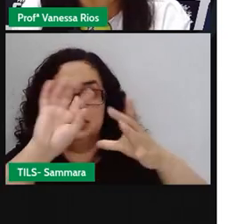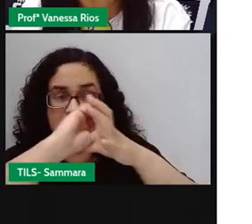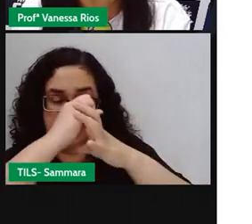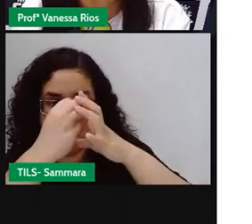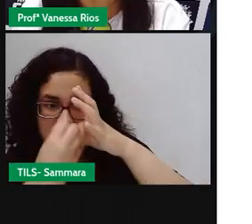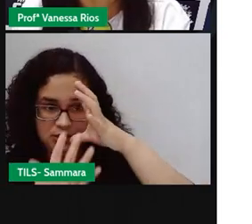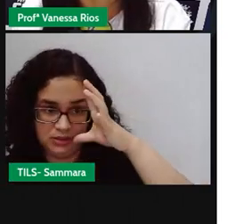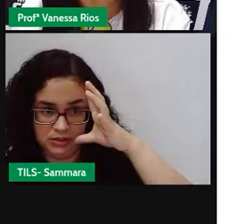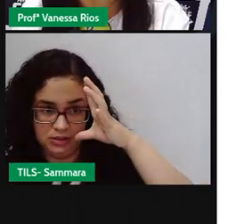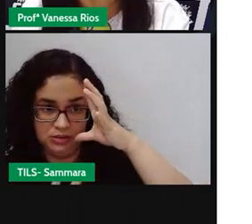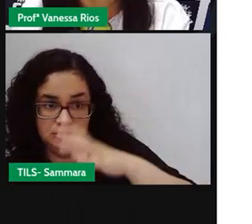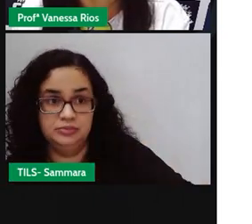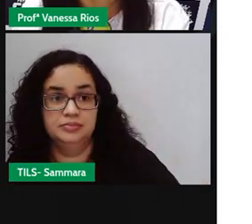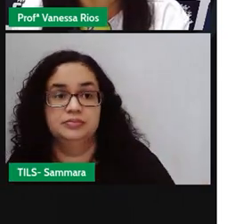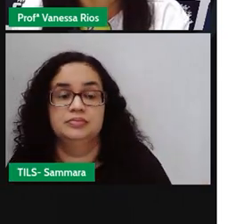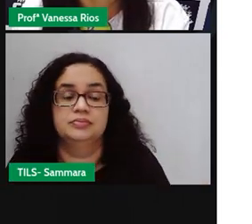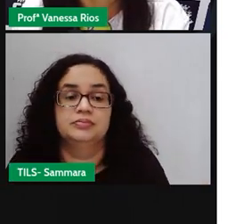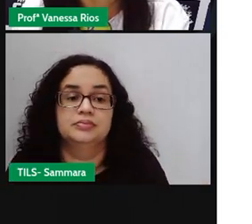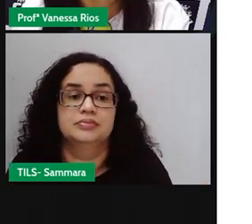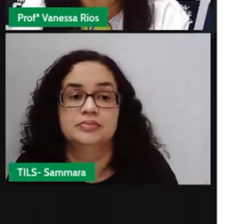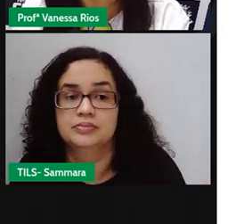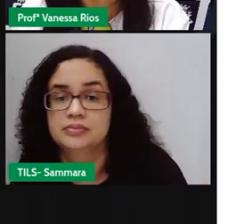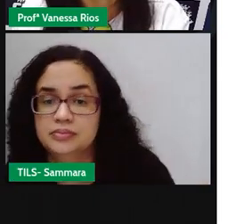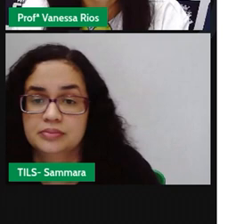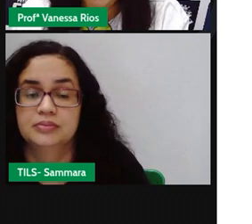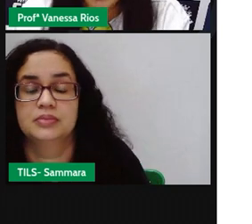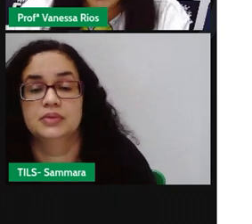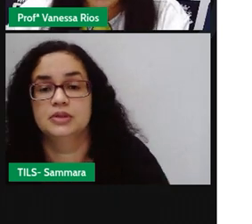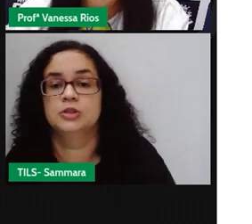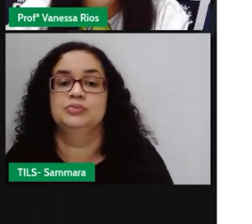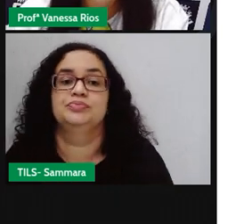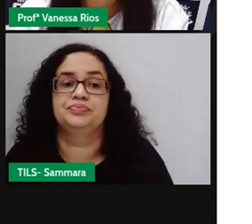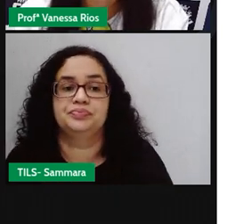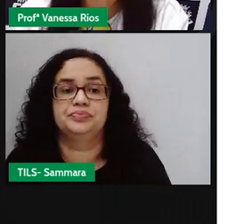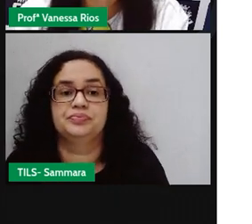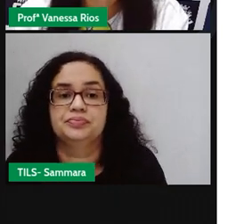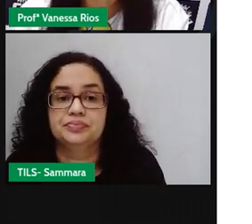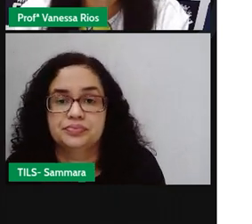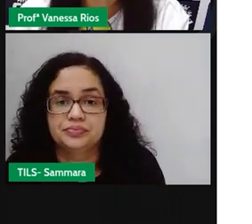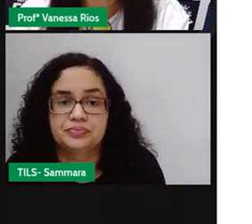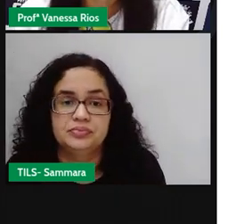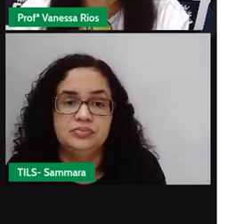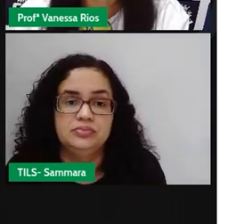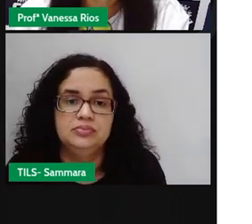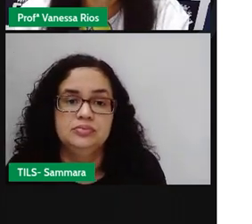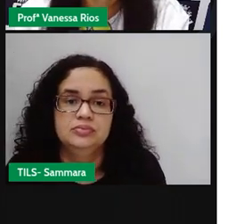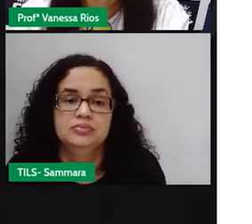características pertencentes aí às figuras geométricas bidimensionais.